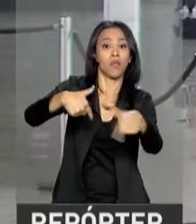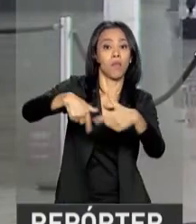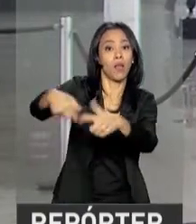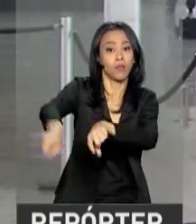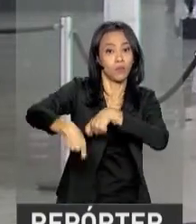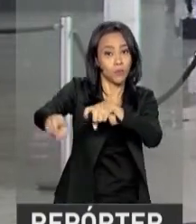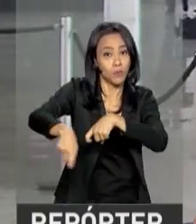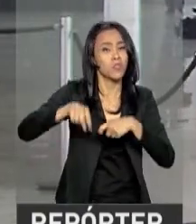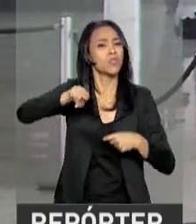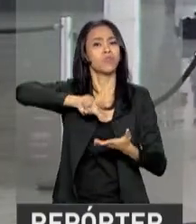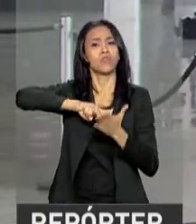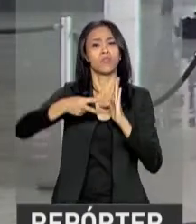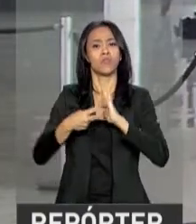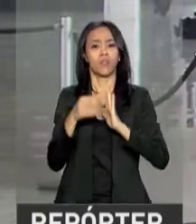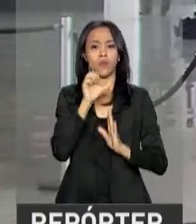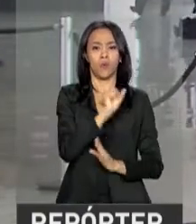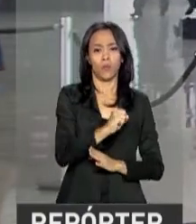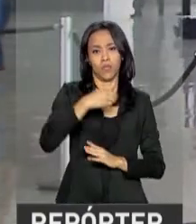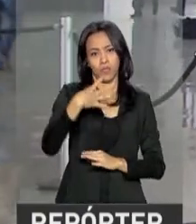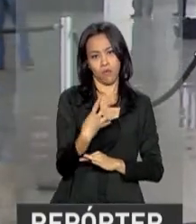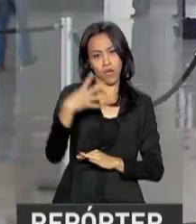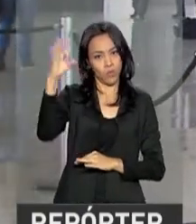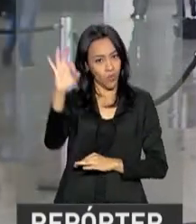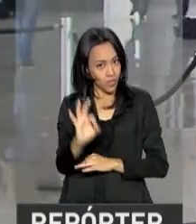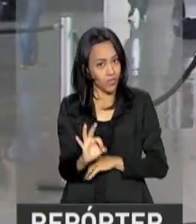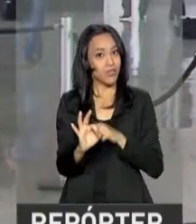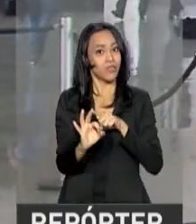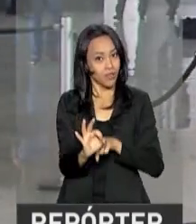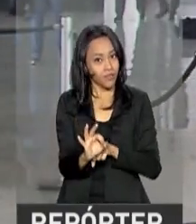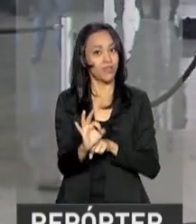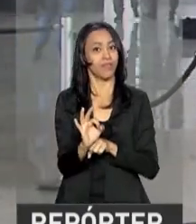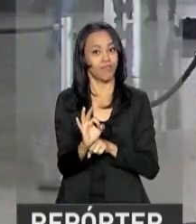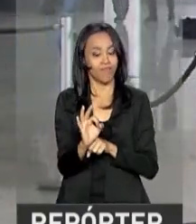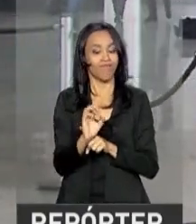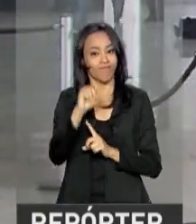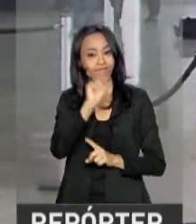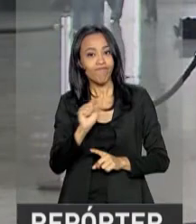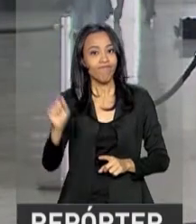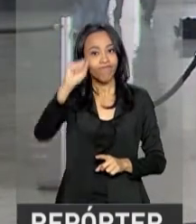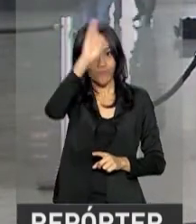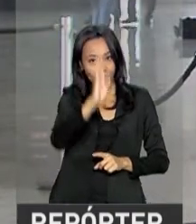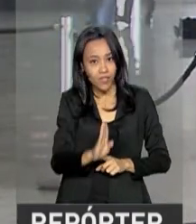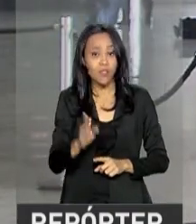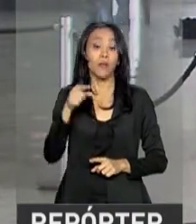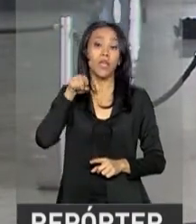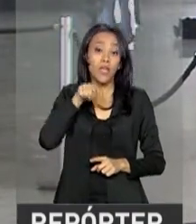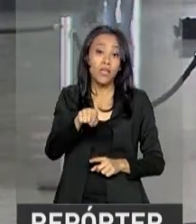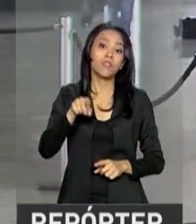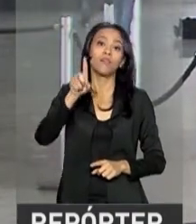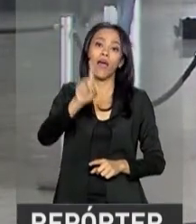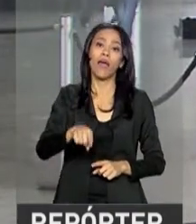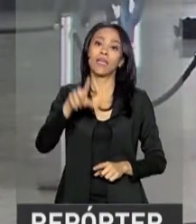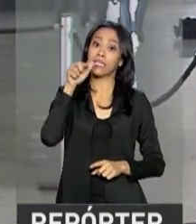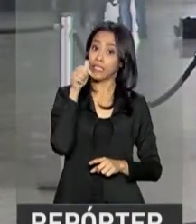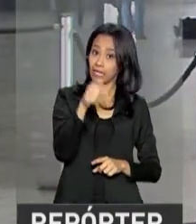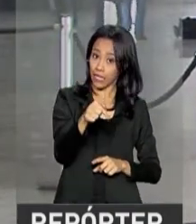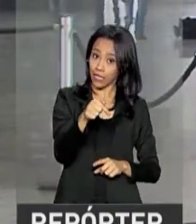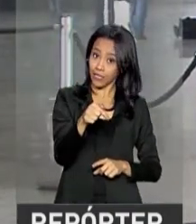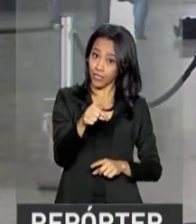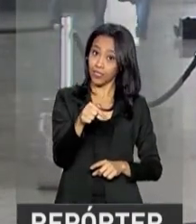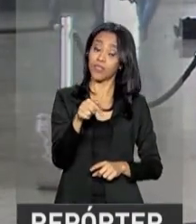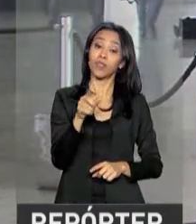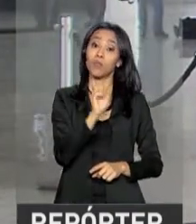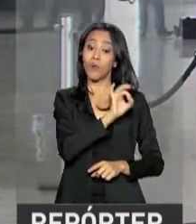representa 84% dos estabelecimentos rurais do país o setor responde por sete em cada